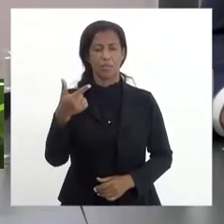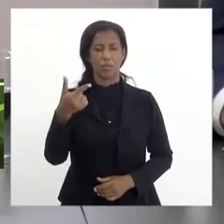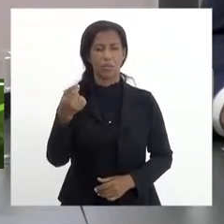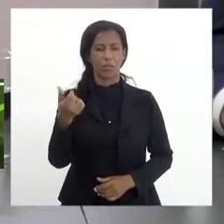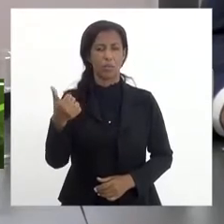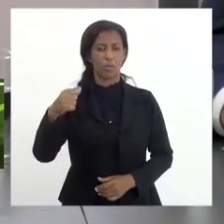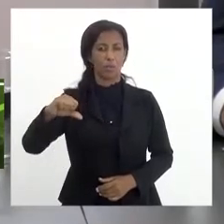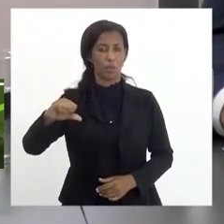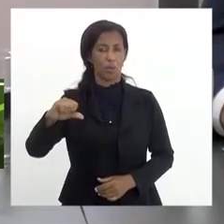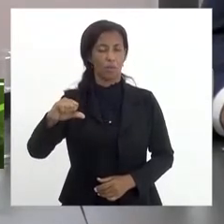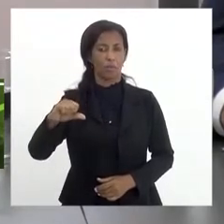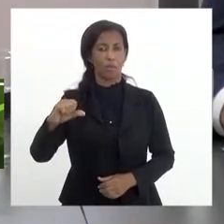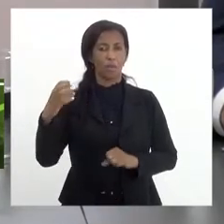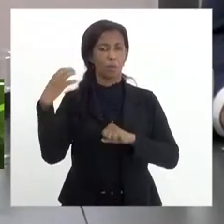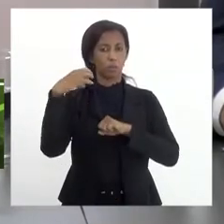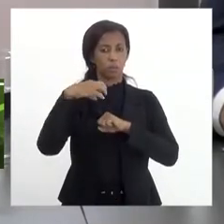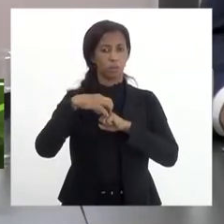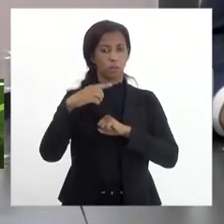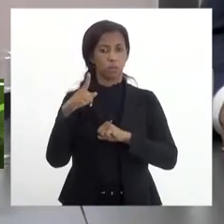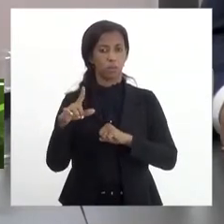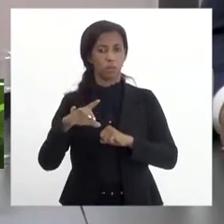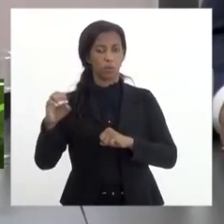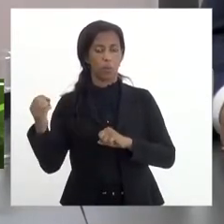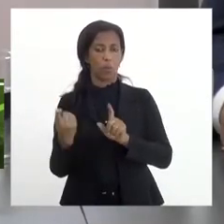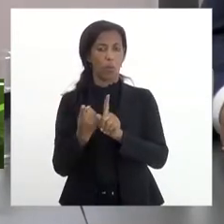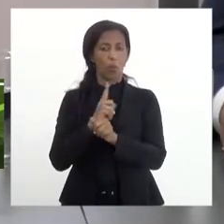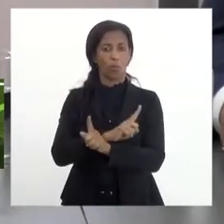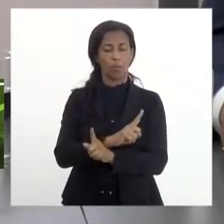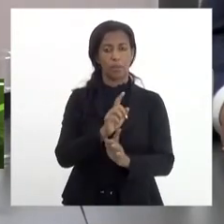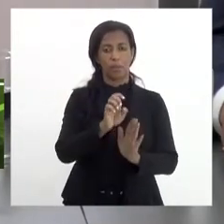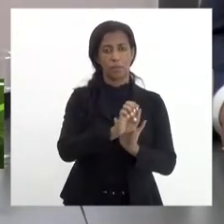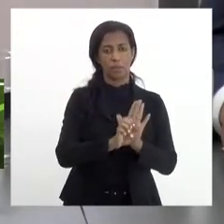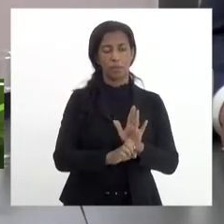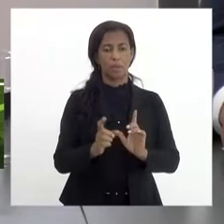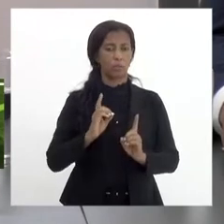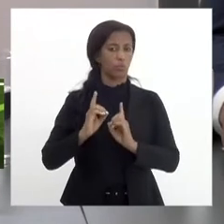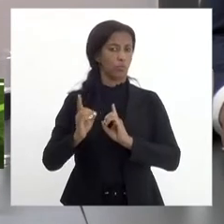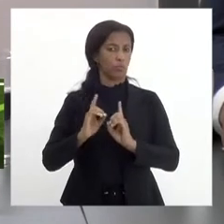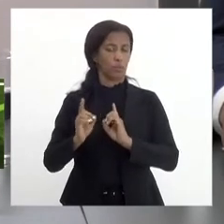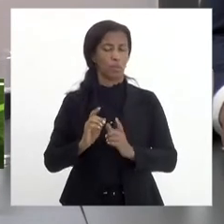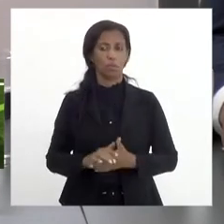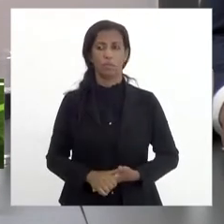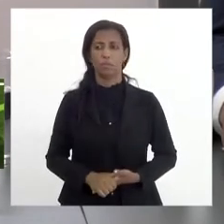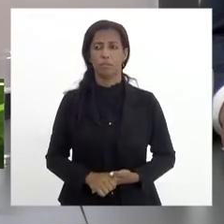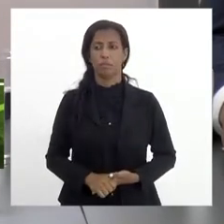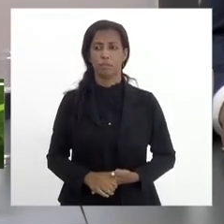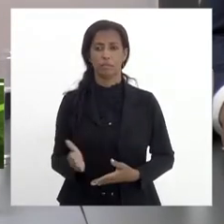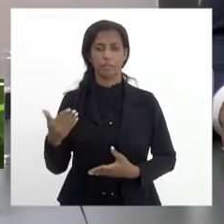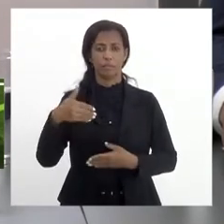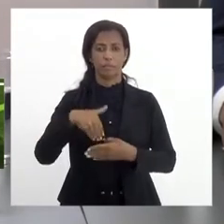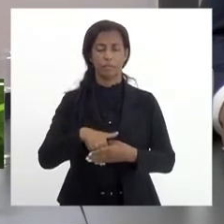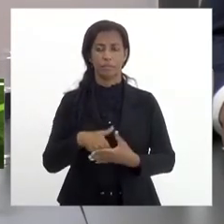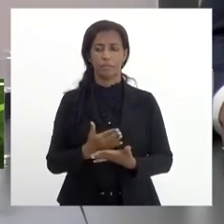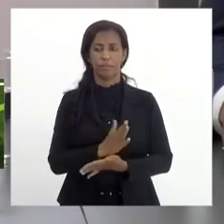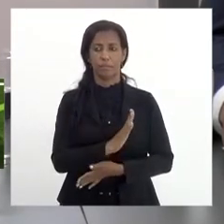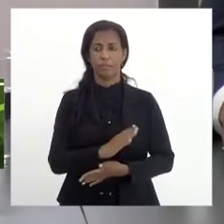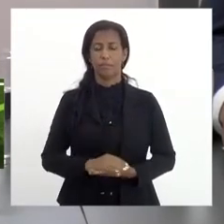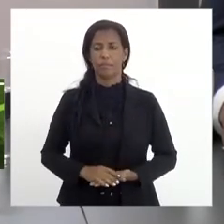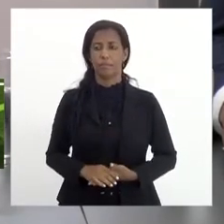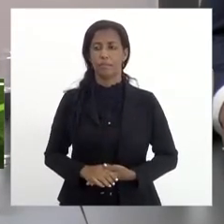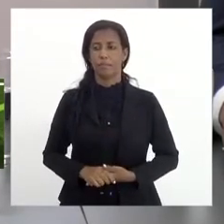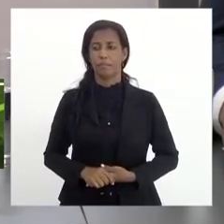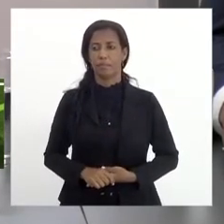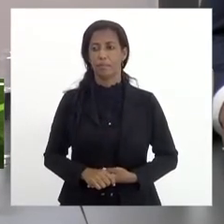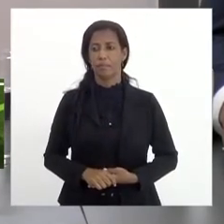do deputado Lucinha. Parecer contrário às emendas. Em discussão. Em votação, aprovado.